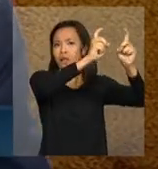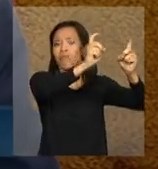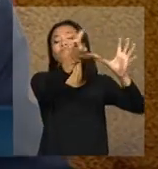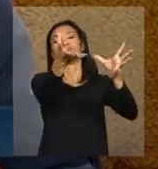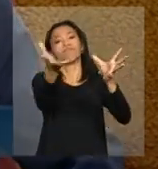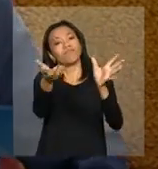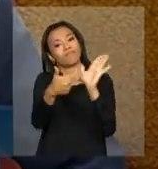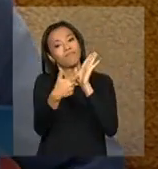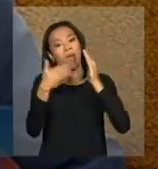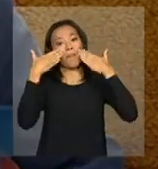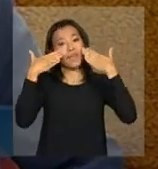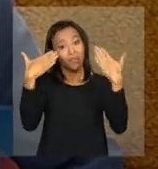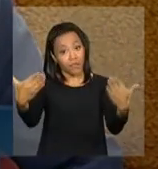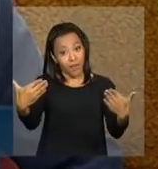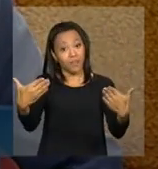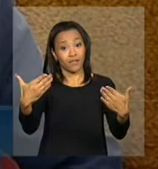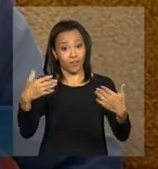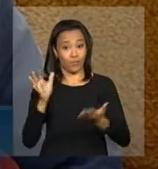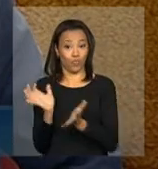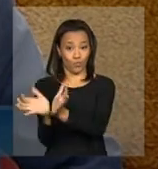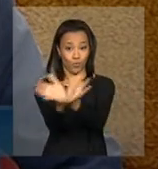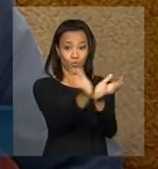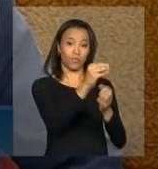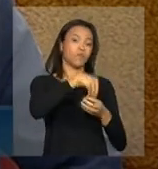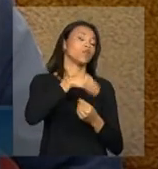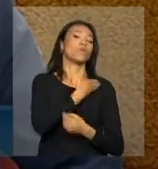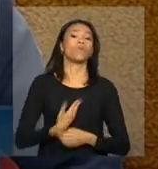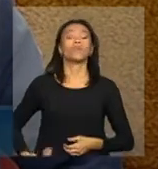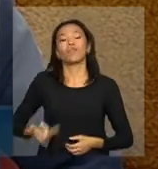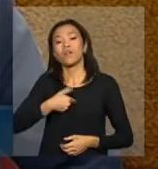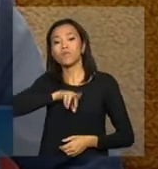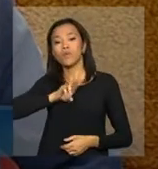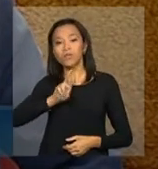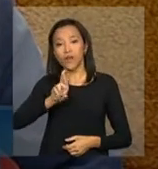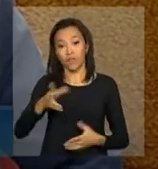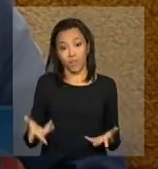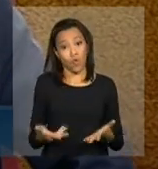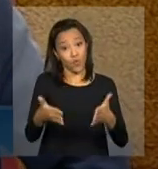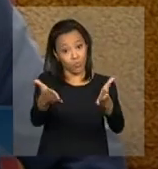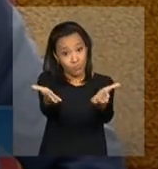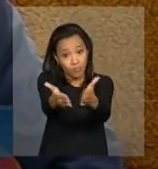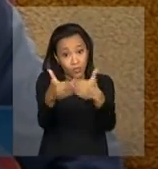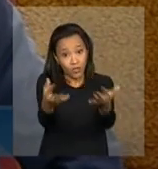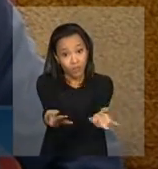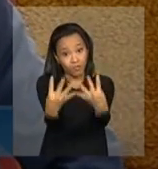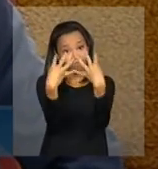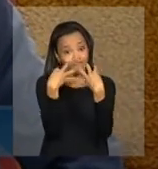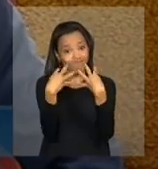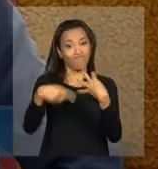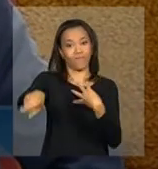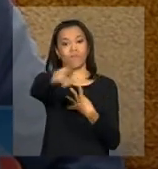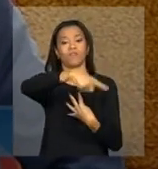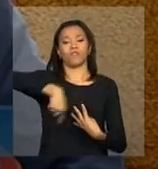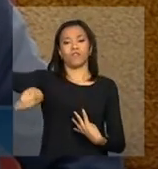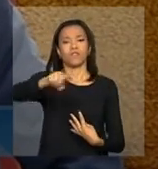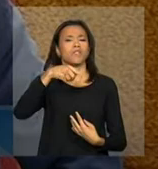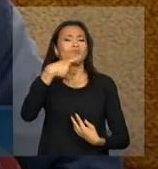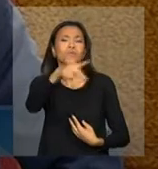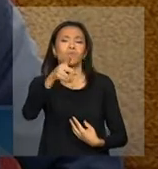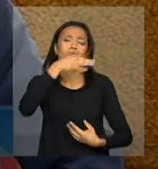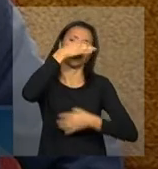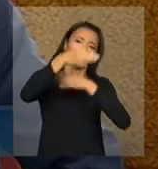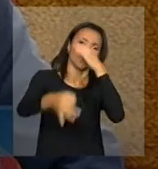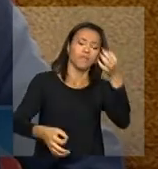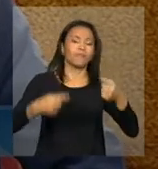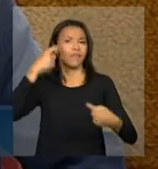apresentadas para os órgãos responsáveis. Então, gostaria de chamar vocês, recomendar a vocês que, nas suas manifestações,